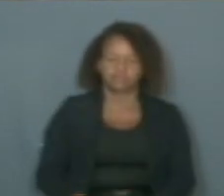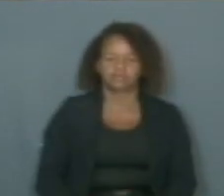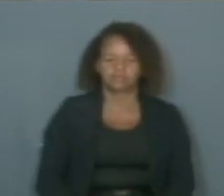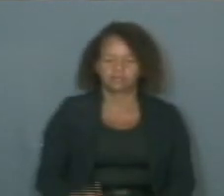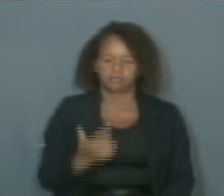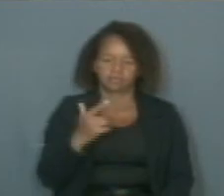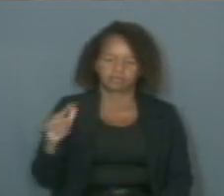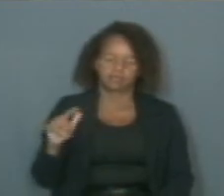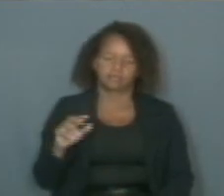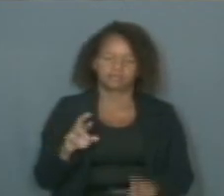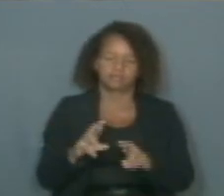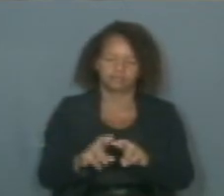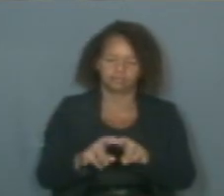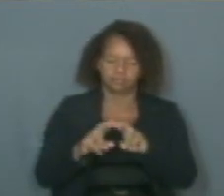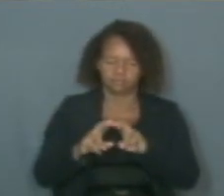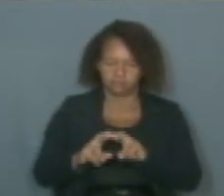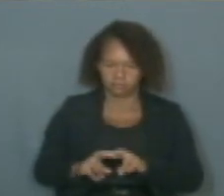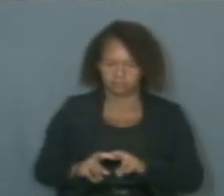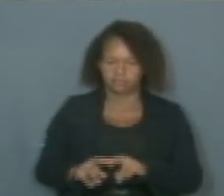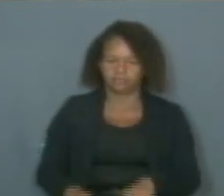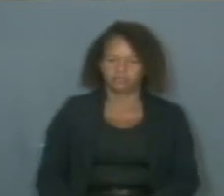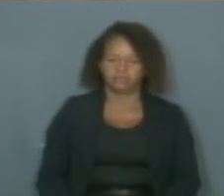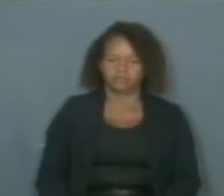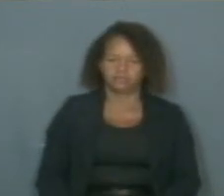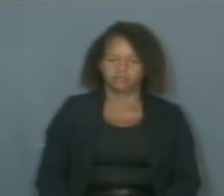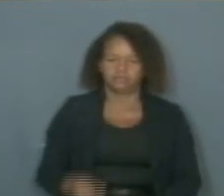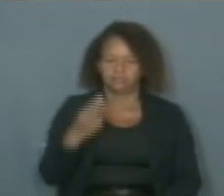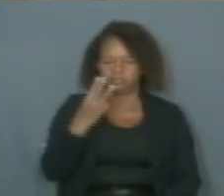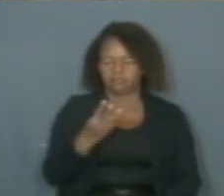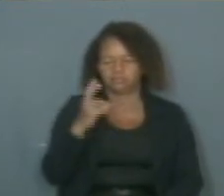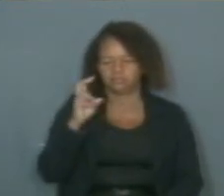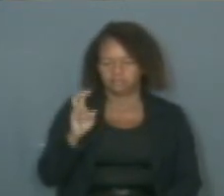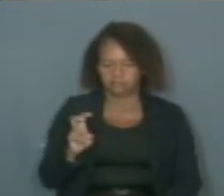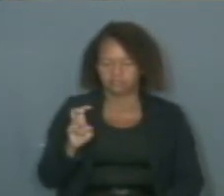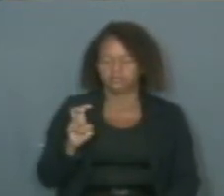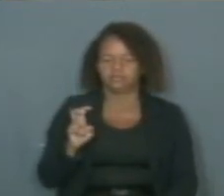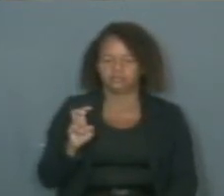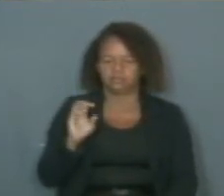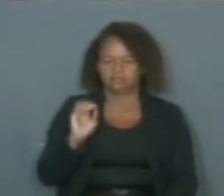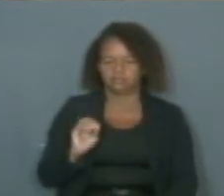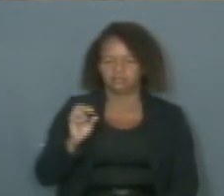o próximo requerimento de